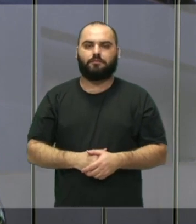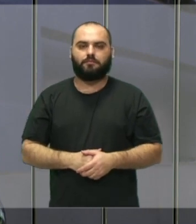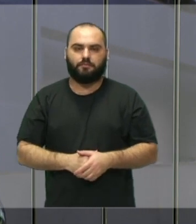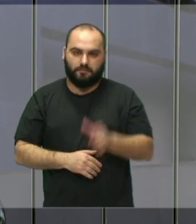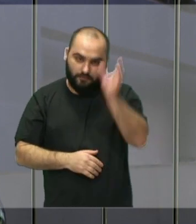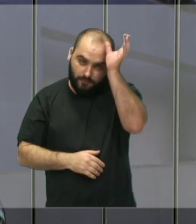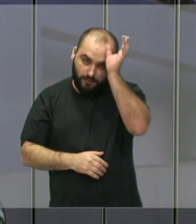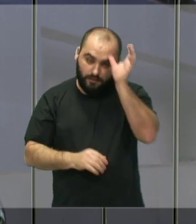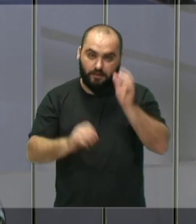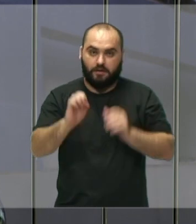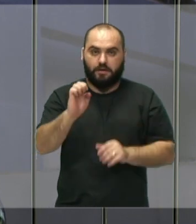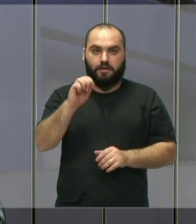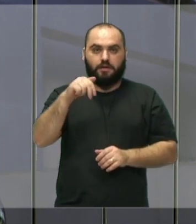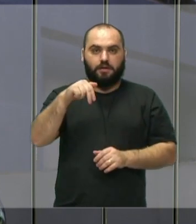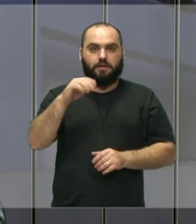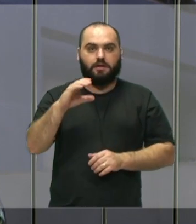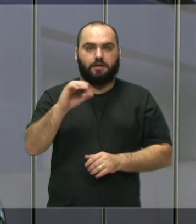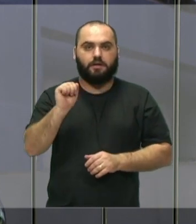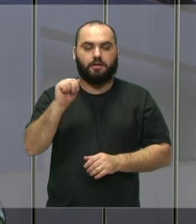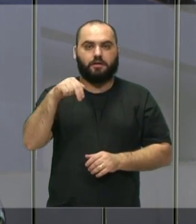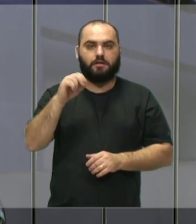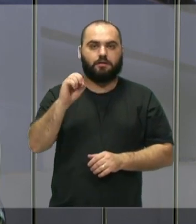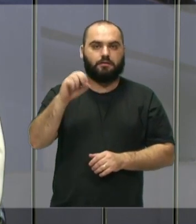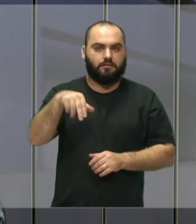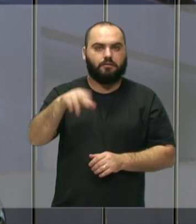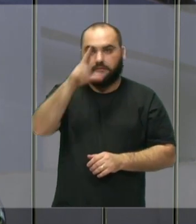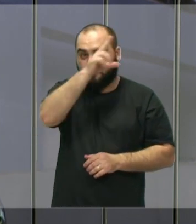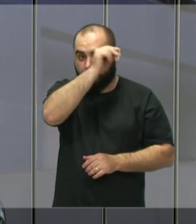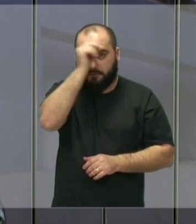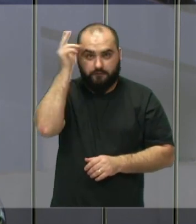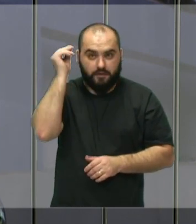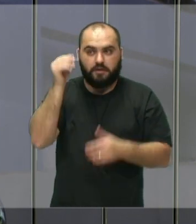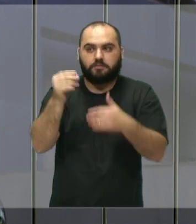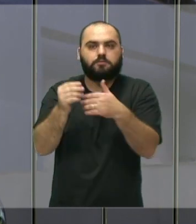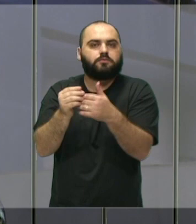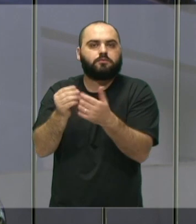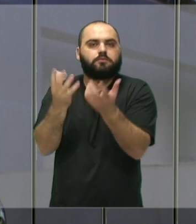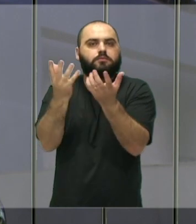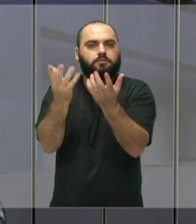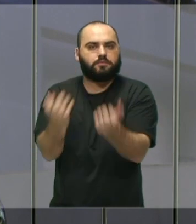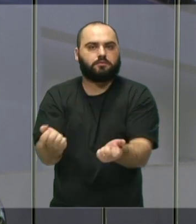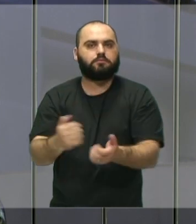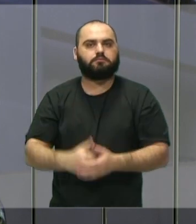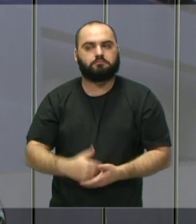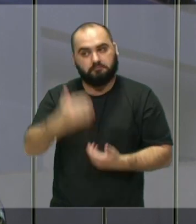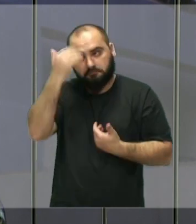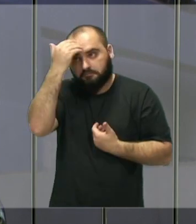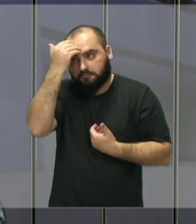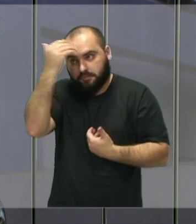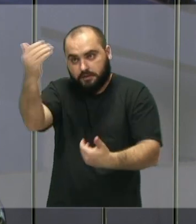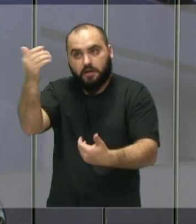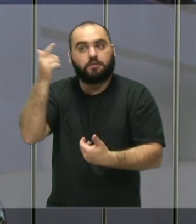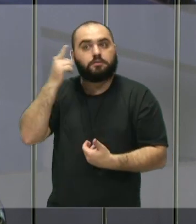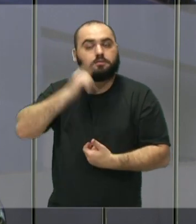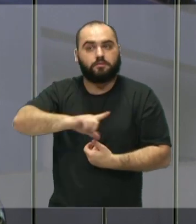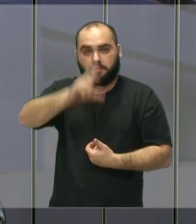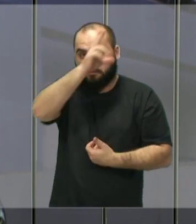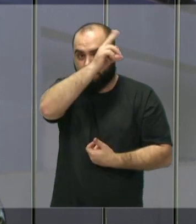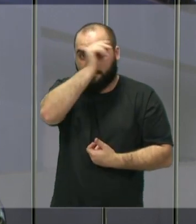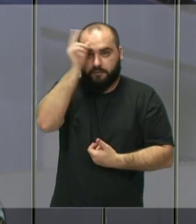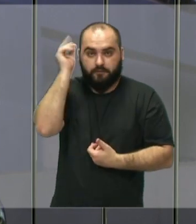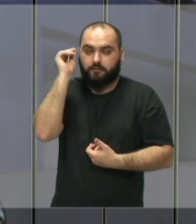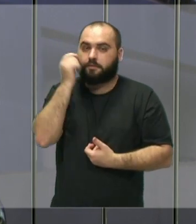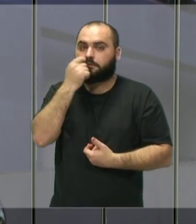método contraceptivo que o prefeito, ele abriu o caminho. Até quero deixar aqui meu agradecimento novamente ao nosso prefeito